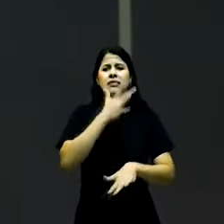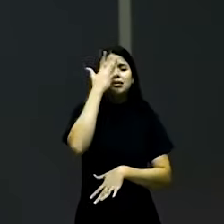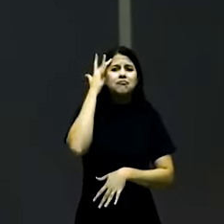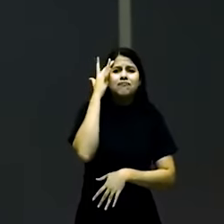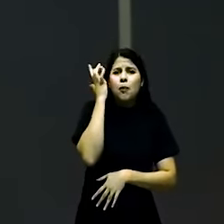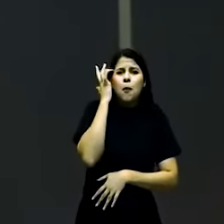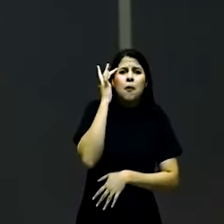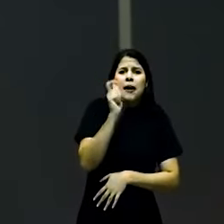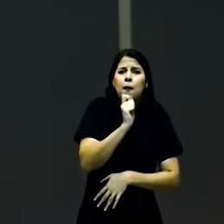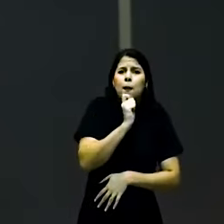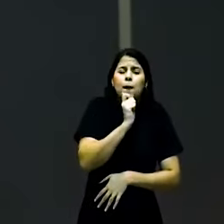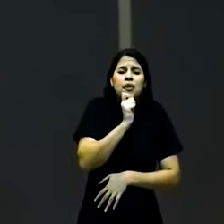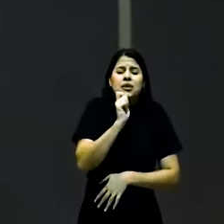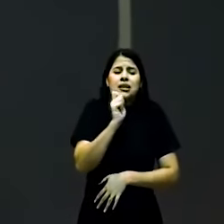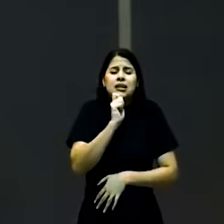com medo de ameaças.